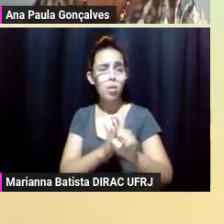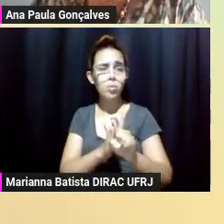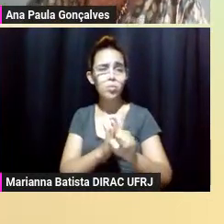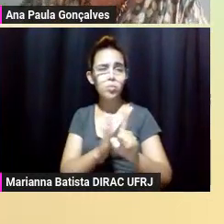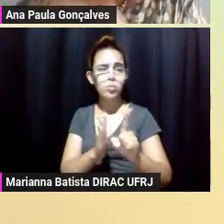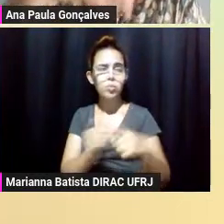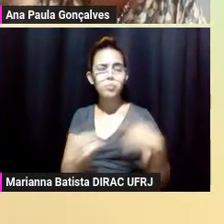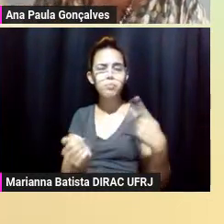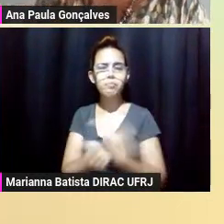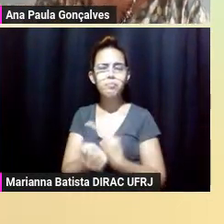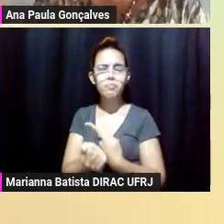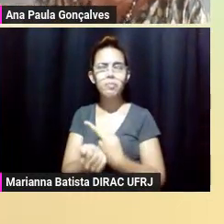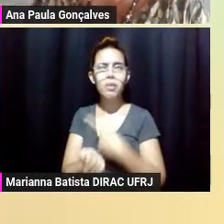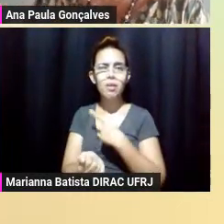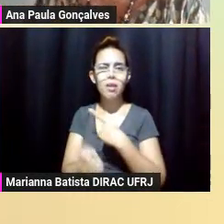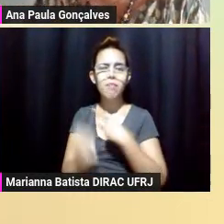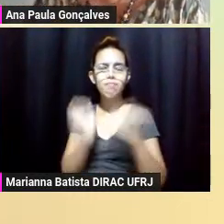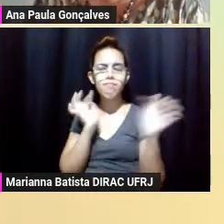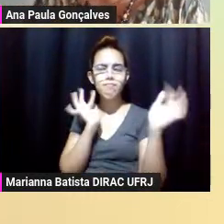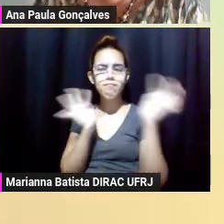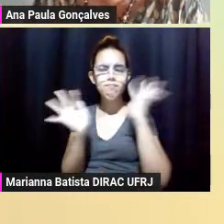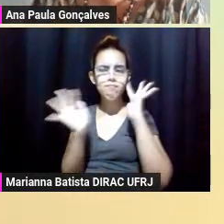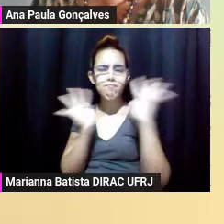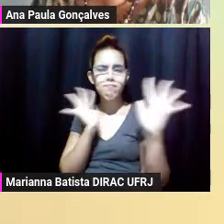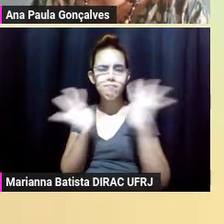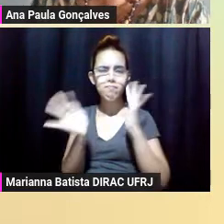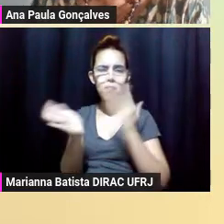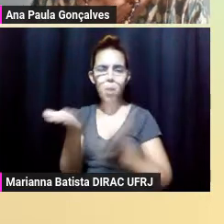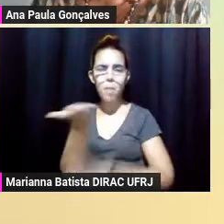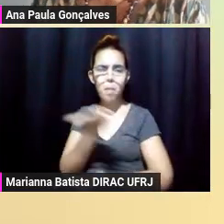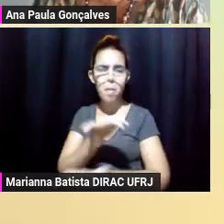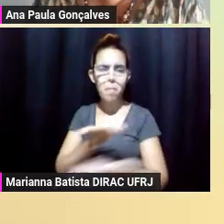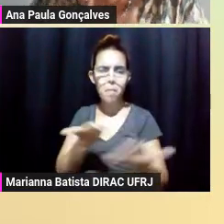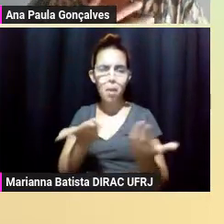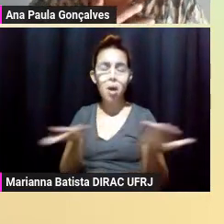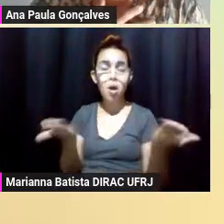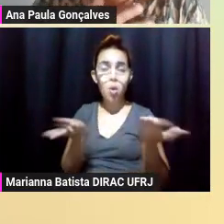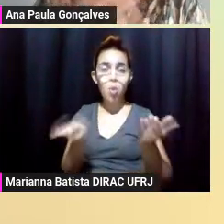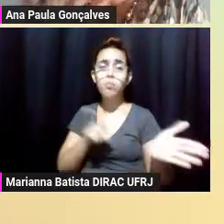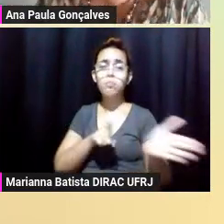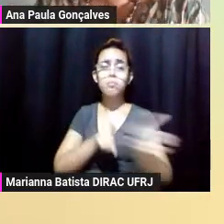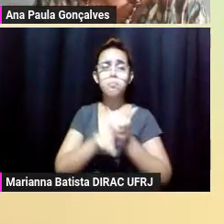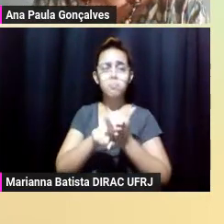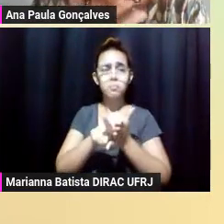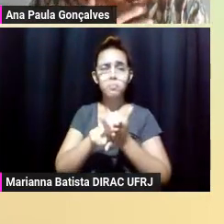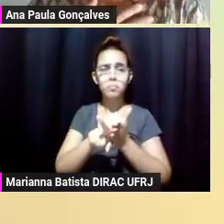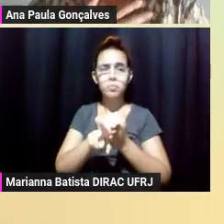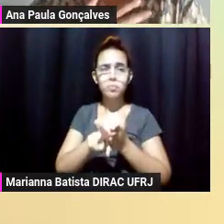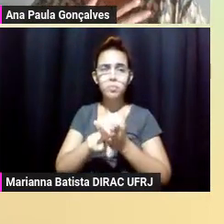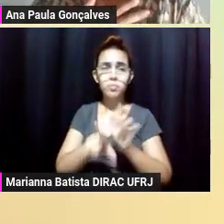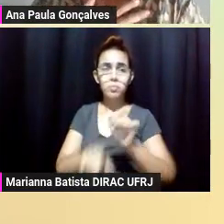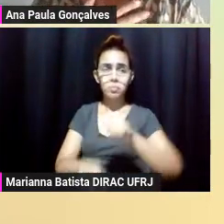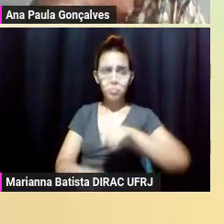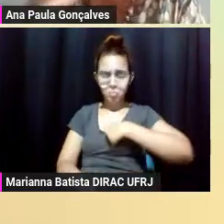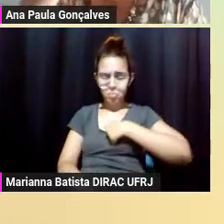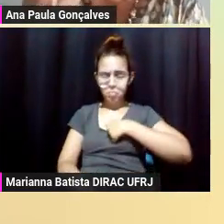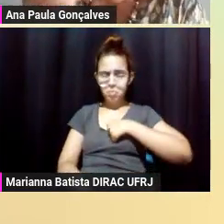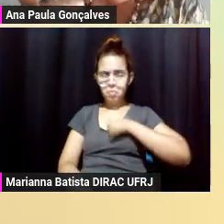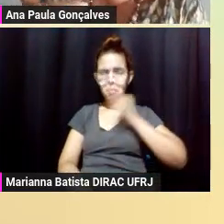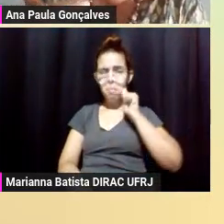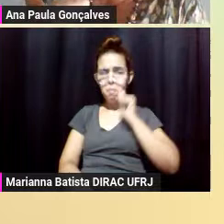né, numa conversa, que eu trago aqui para vocês é: esse corpo feminino, preto,